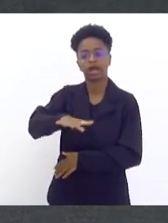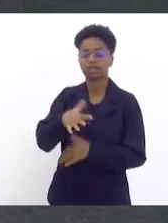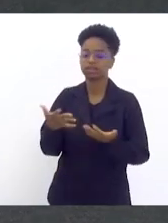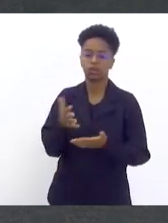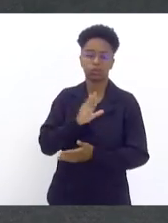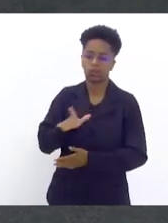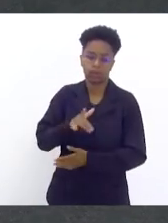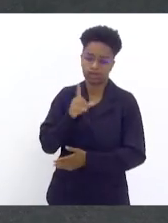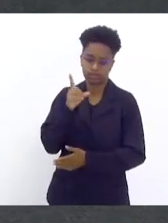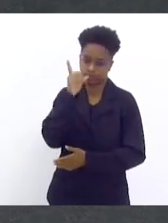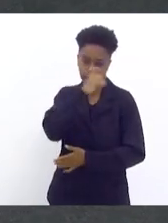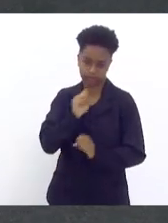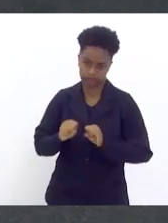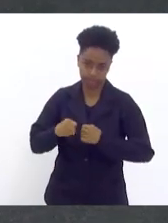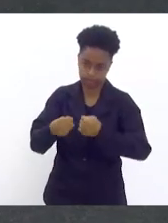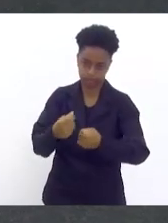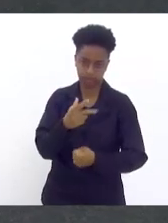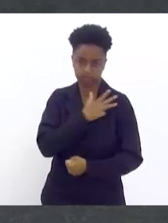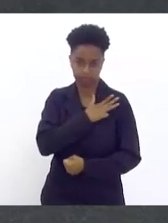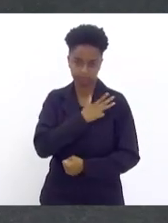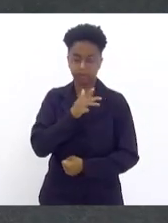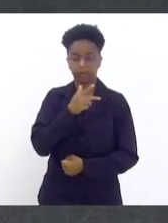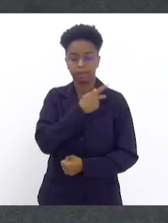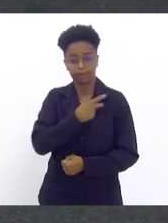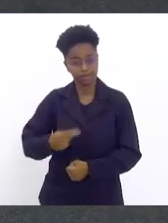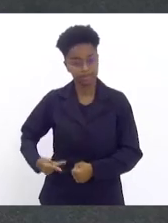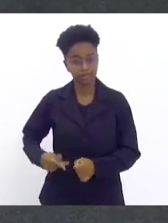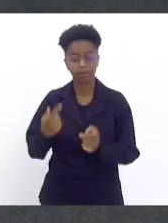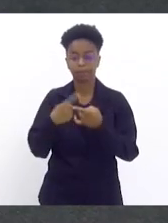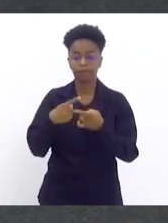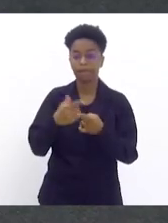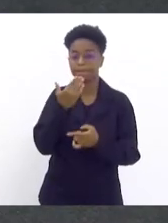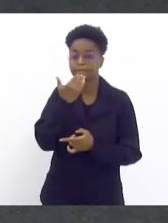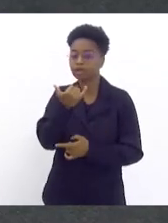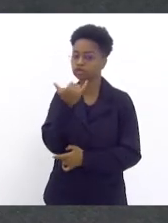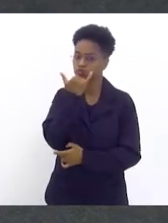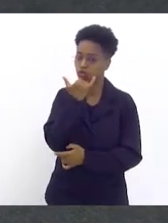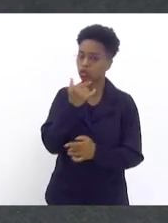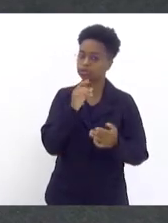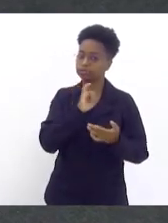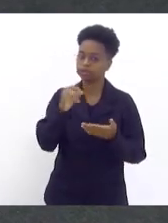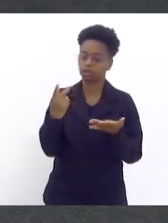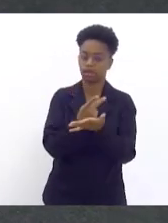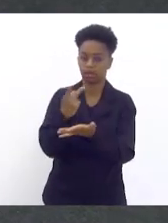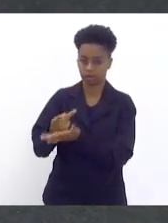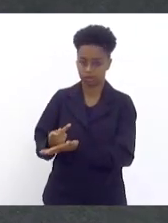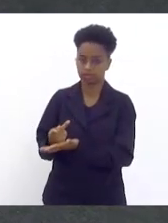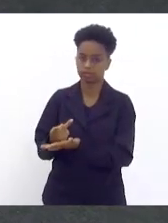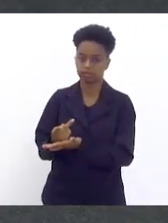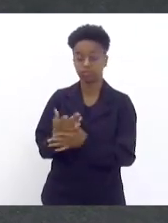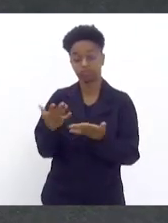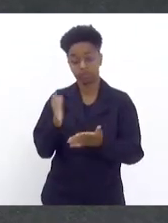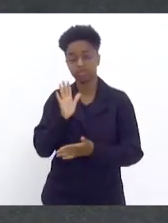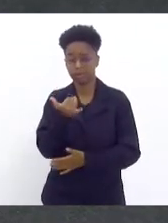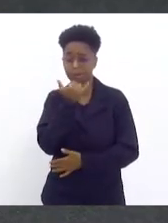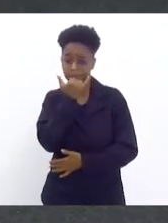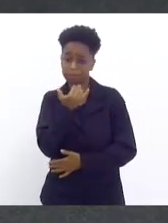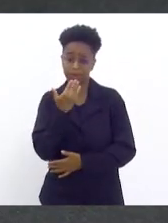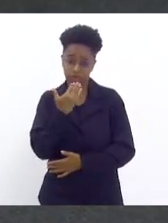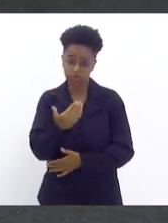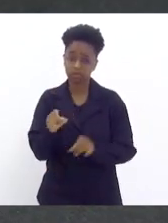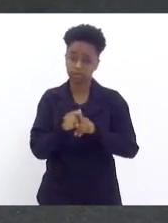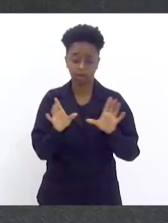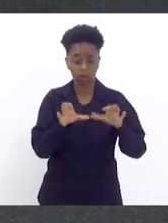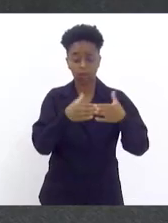não é nem um pouco difícil defender um presidente que ainda se retrata pelos erros que comete e pediu desculpas e as desculpas já foram aceitas